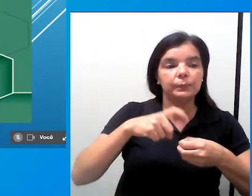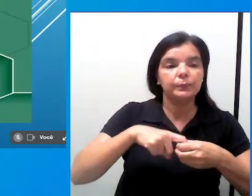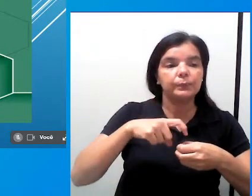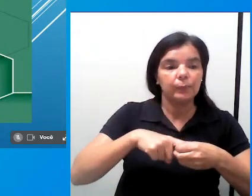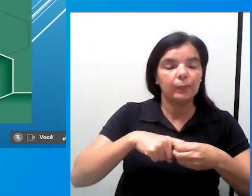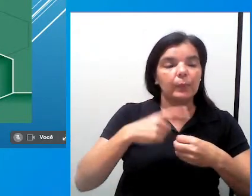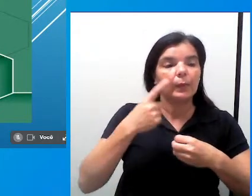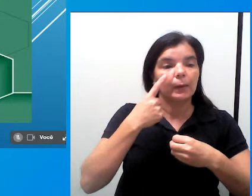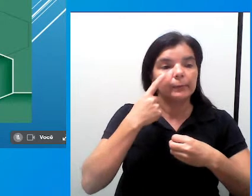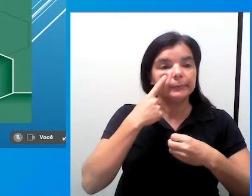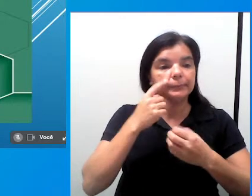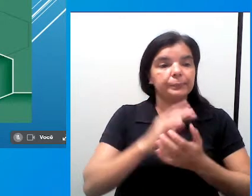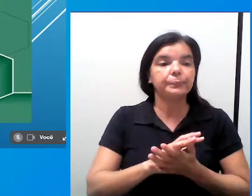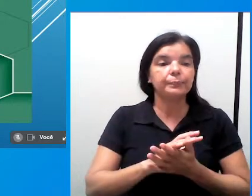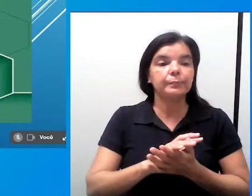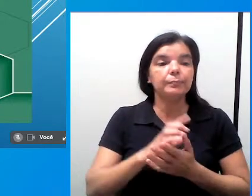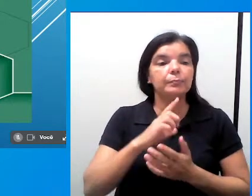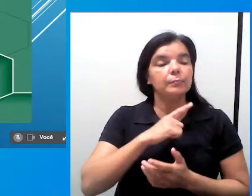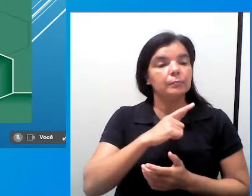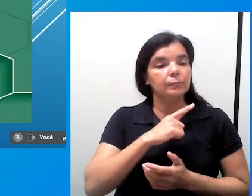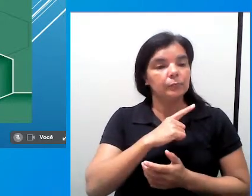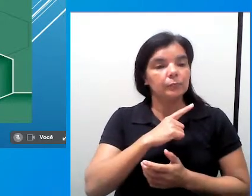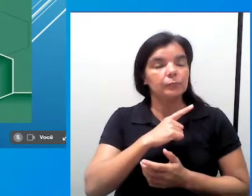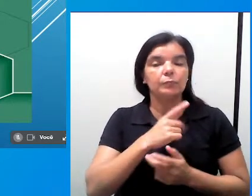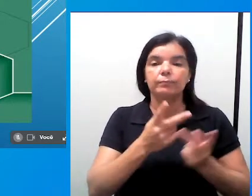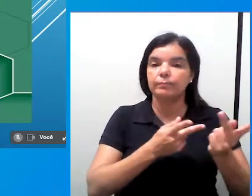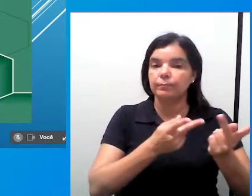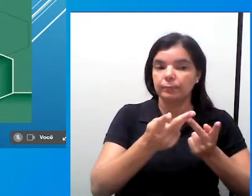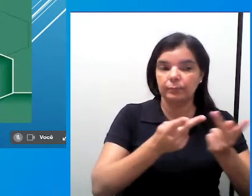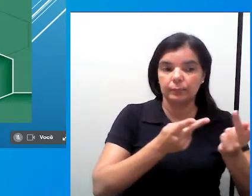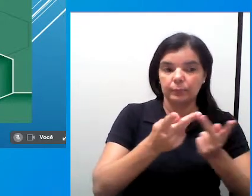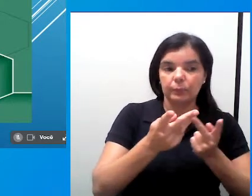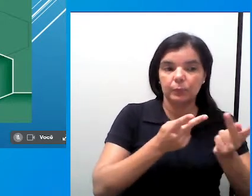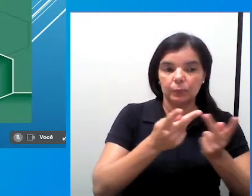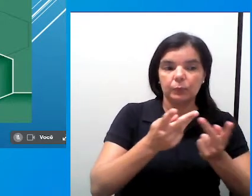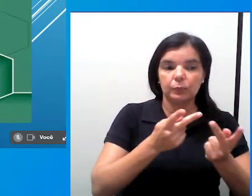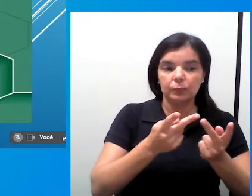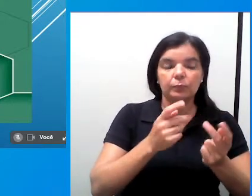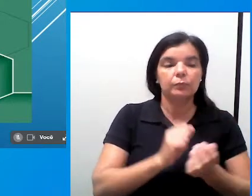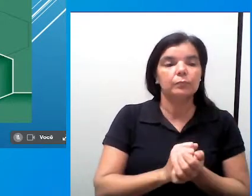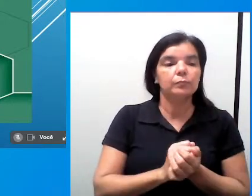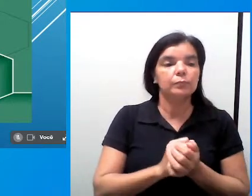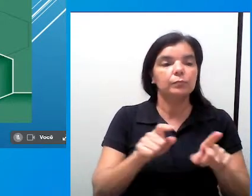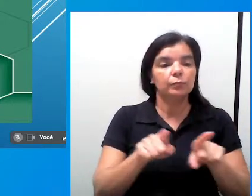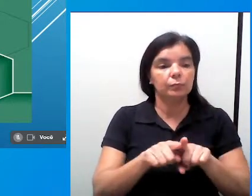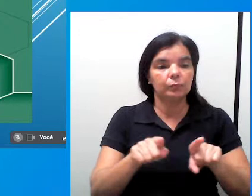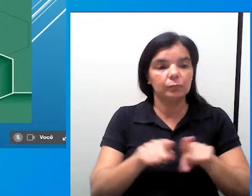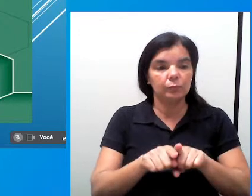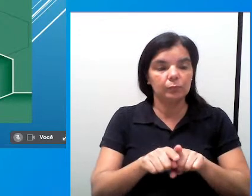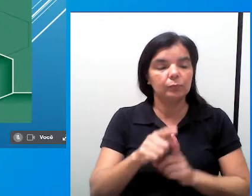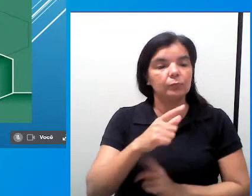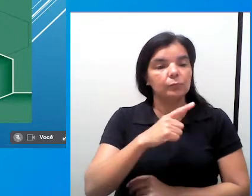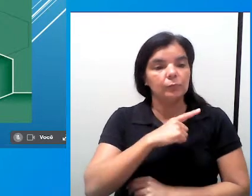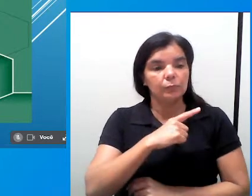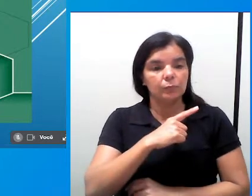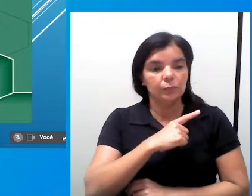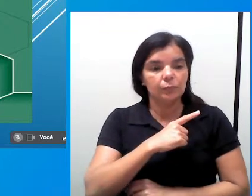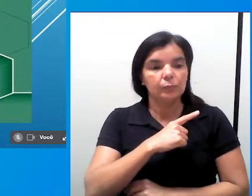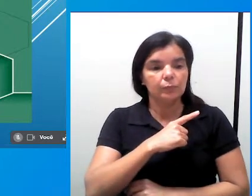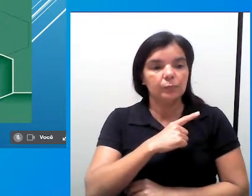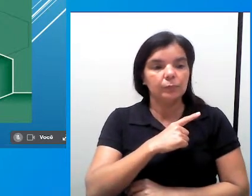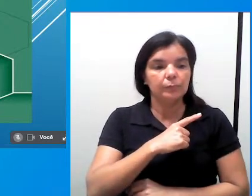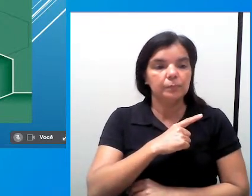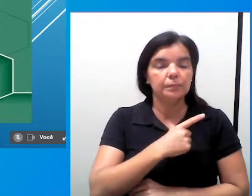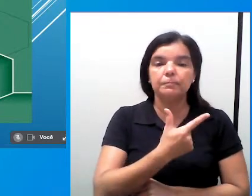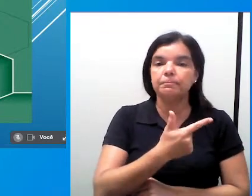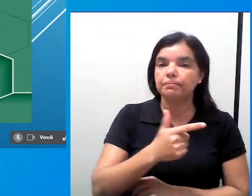essas ações que os professores proporiam, os projetos em dupla, em diálogo com esses grupos de alunos que nós idealizamos,